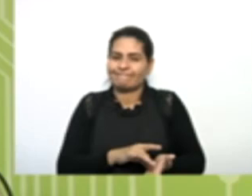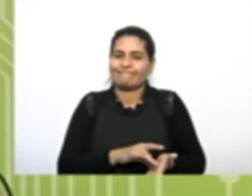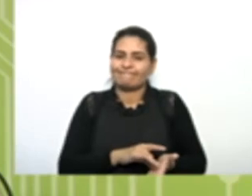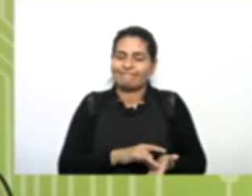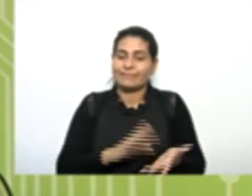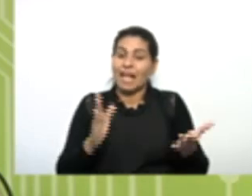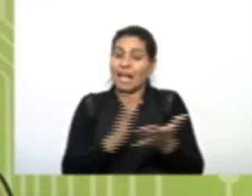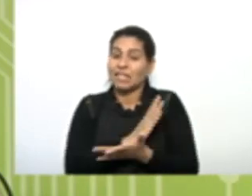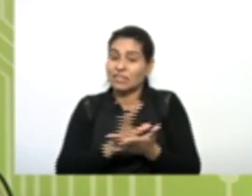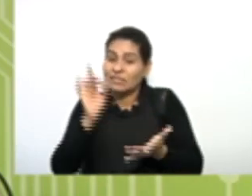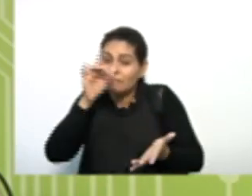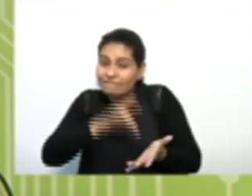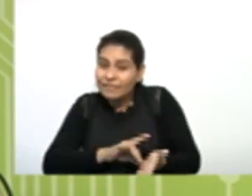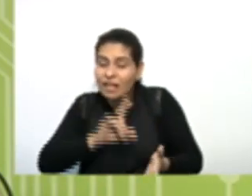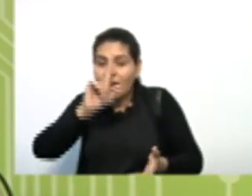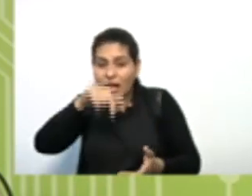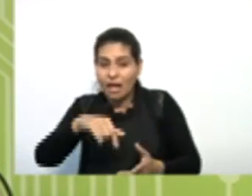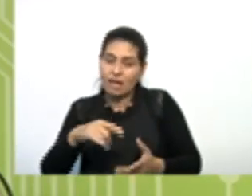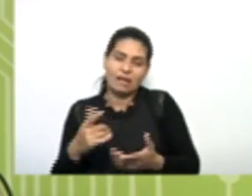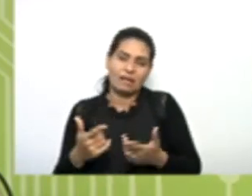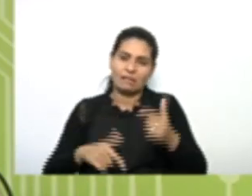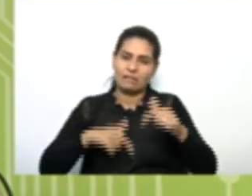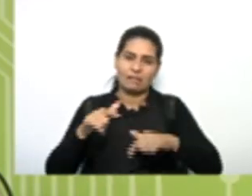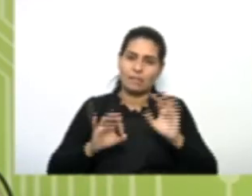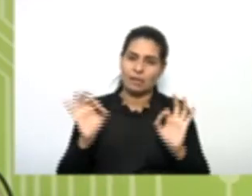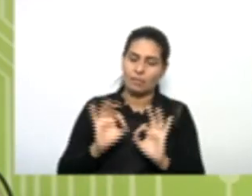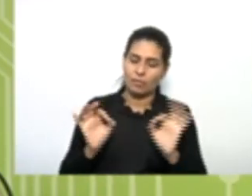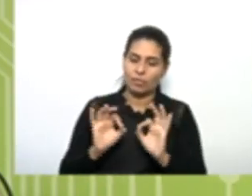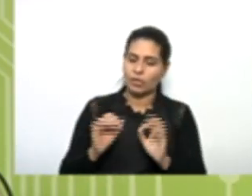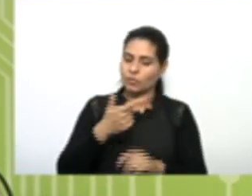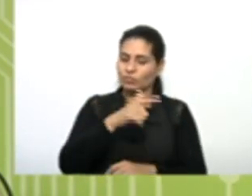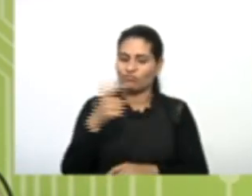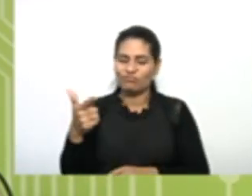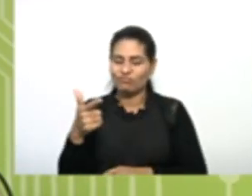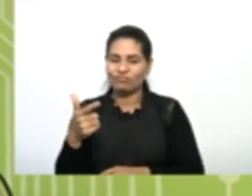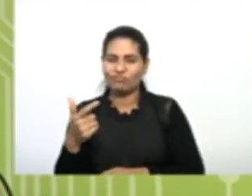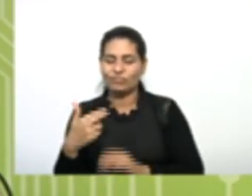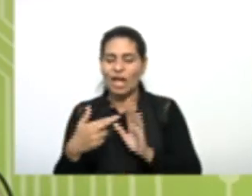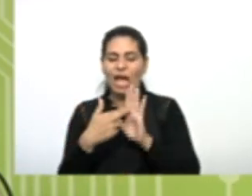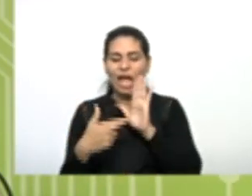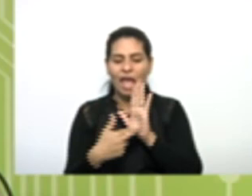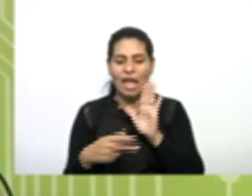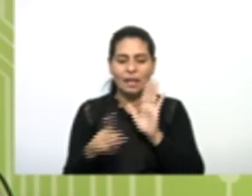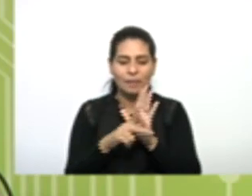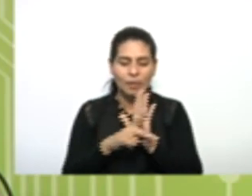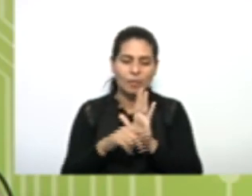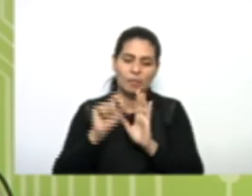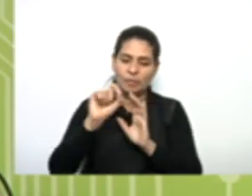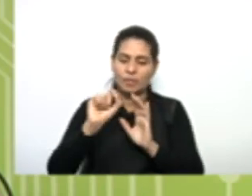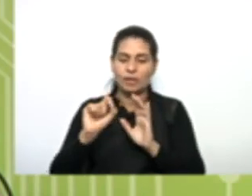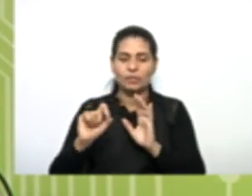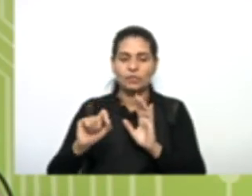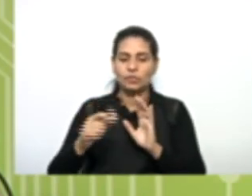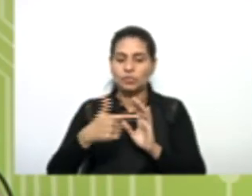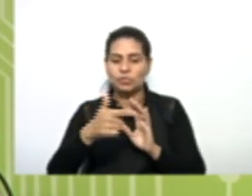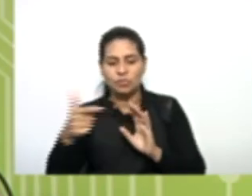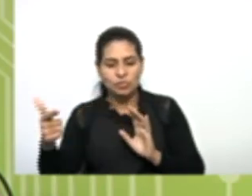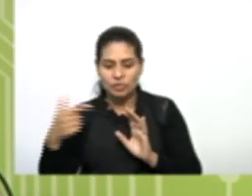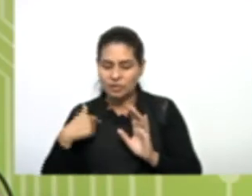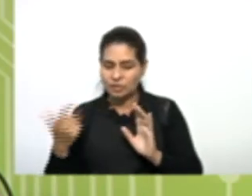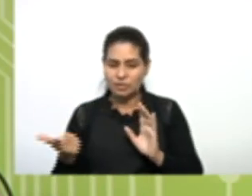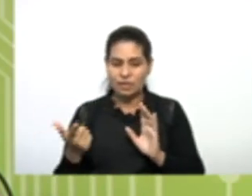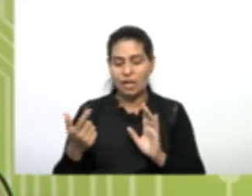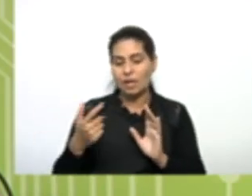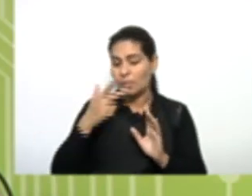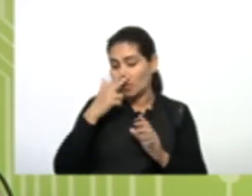Na verdade, o que está acontecendo é uma relação empregatícia, porque não tem aquela questão da gestão democrática, não é uma questão daquele trabalhador